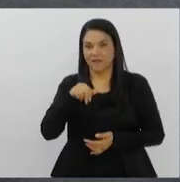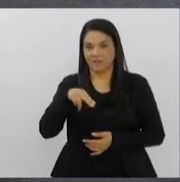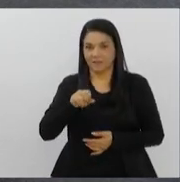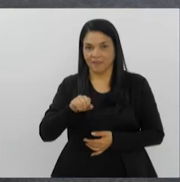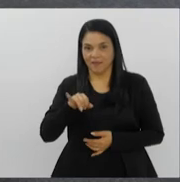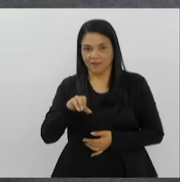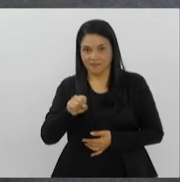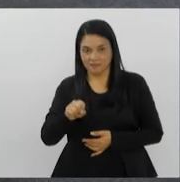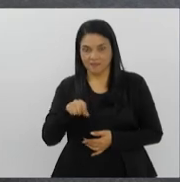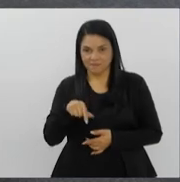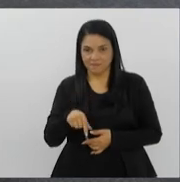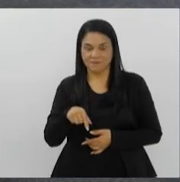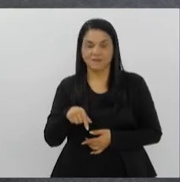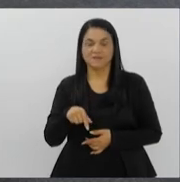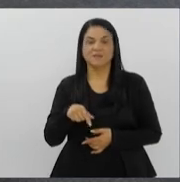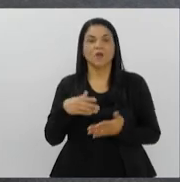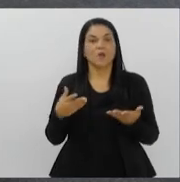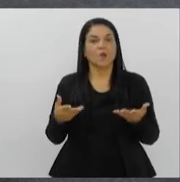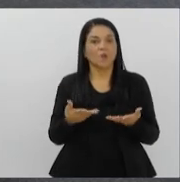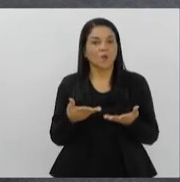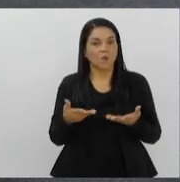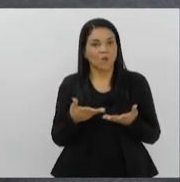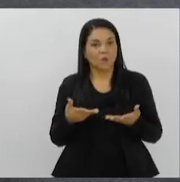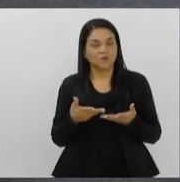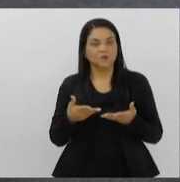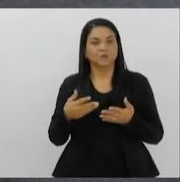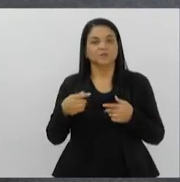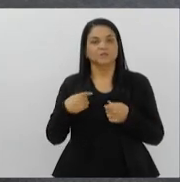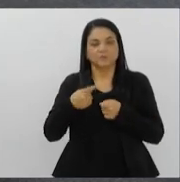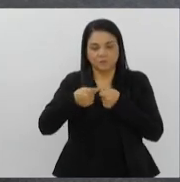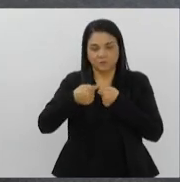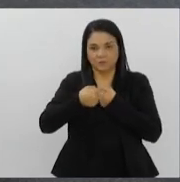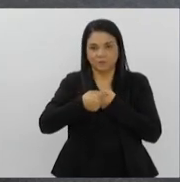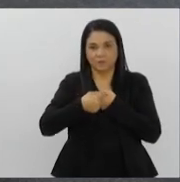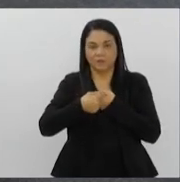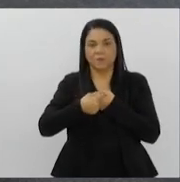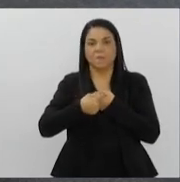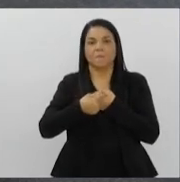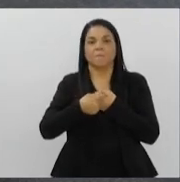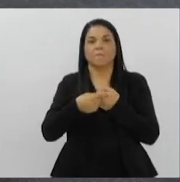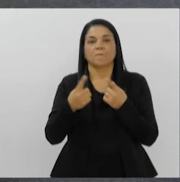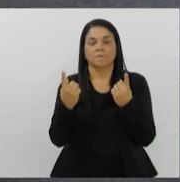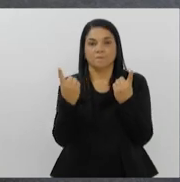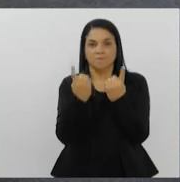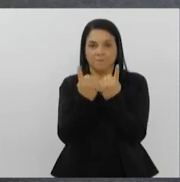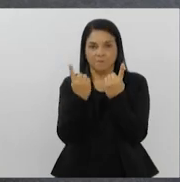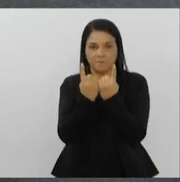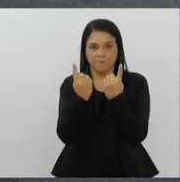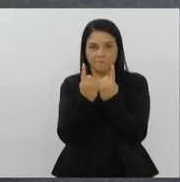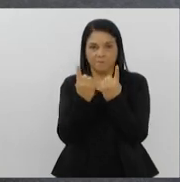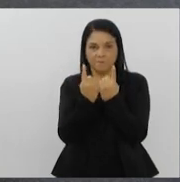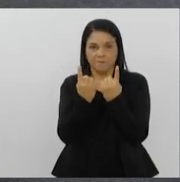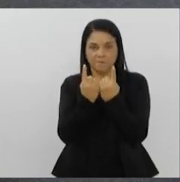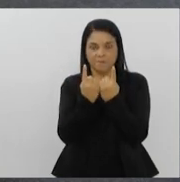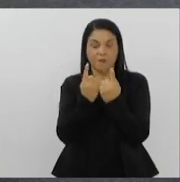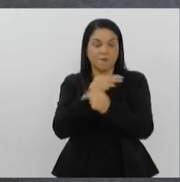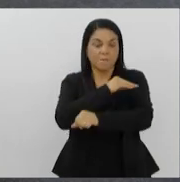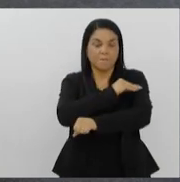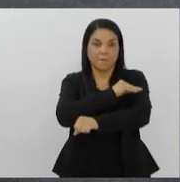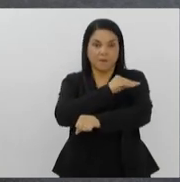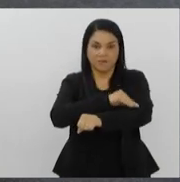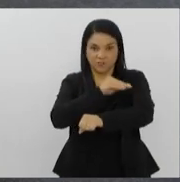que hoje nós tivemos no município de Magé o lançamento da pedra fundamental do